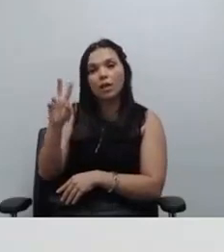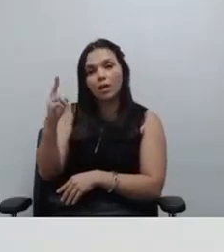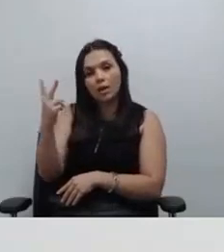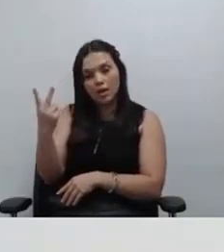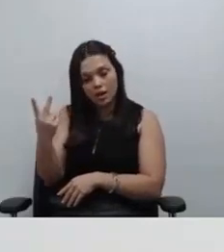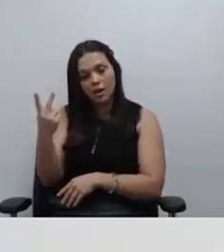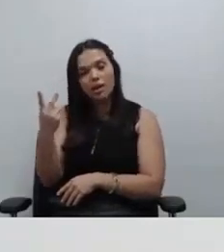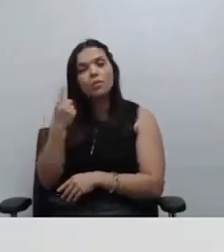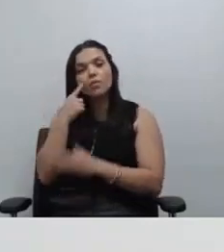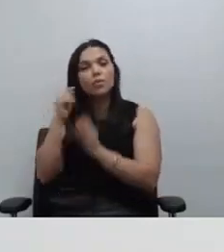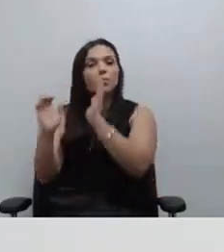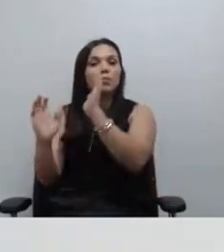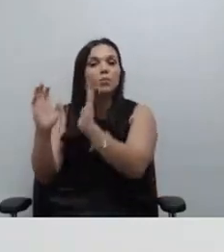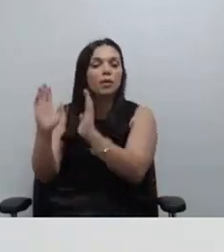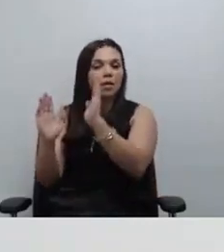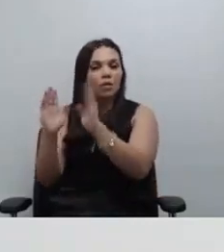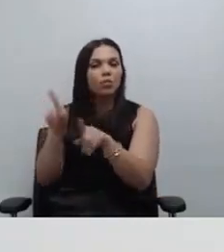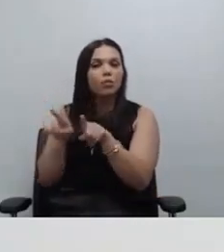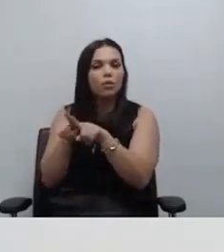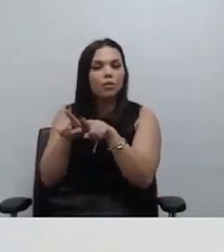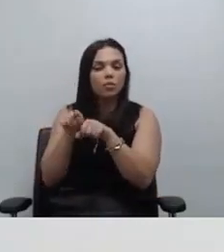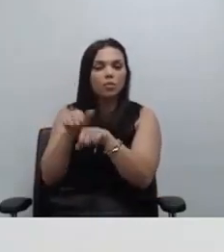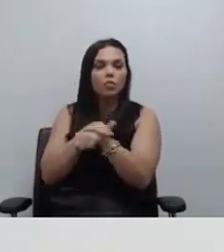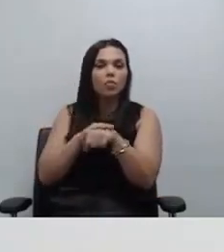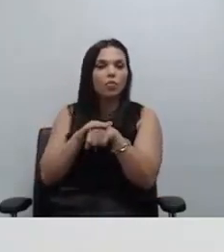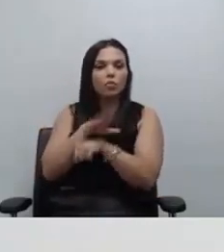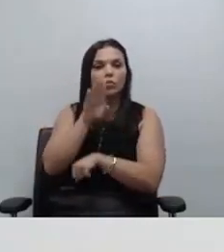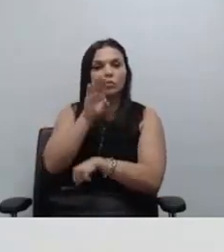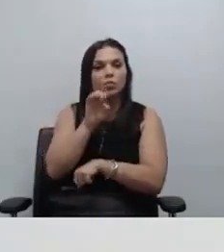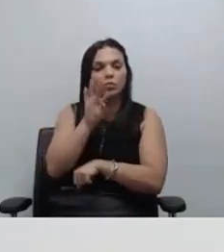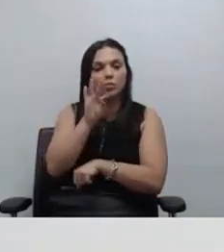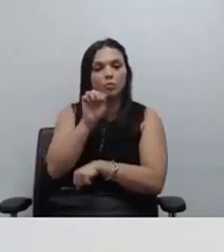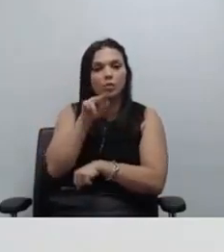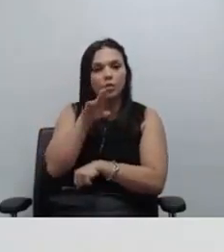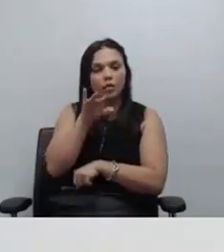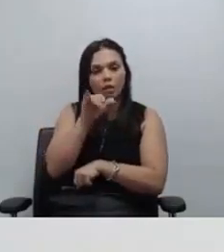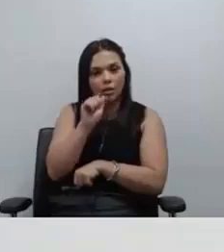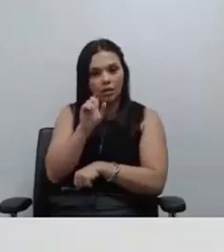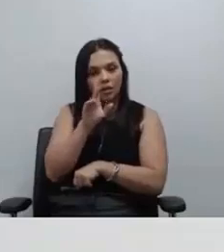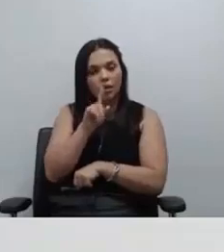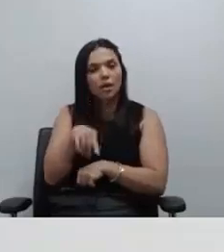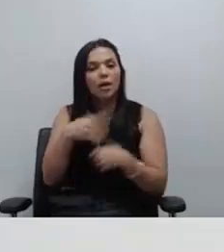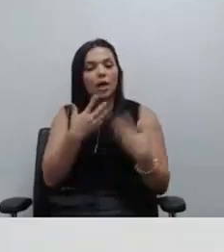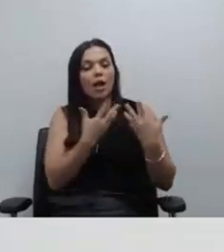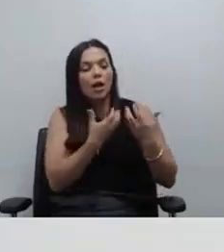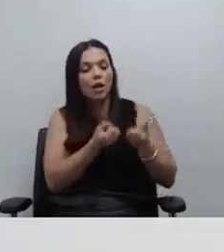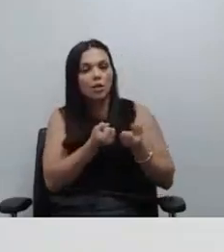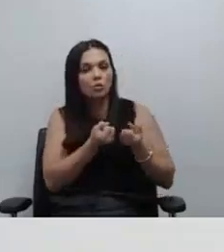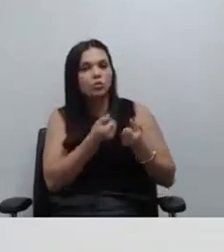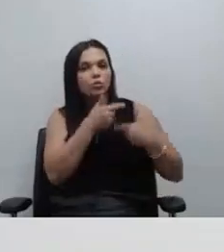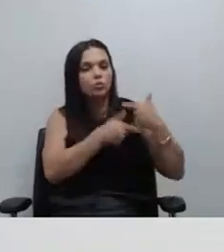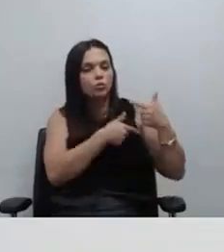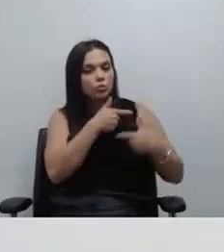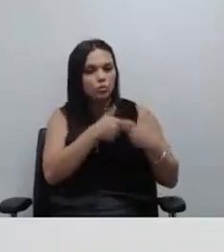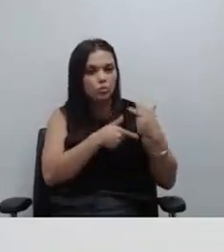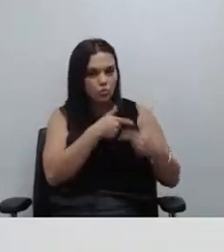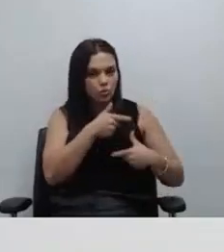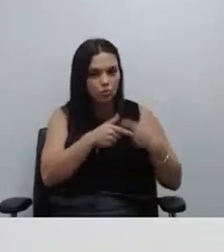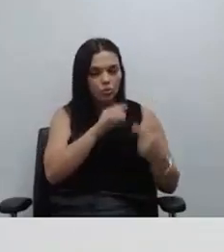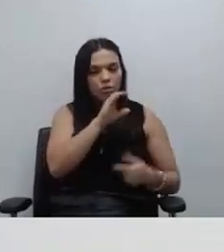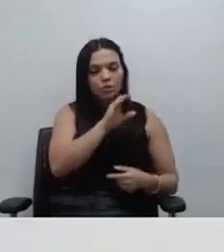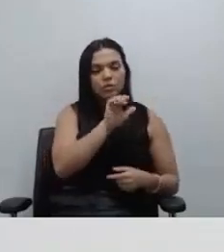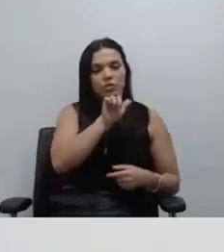período. Farei contato com a colega Betânia Ferraz, que assumiu a coordenação auxiliar da CGA na data de